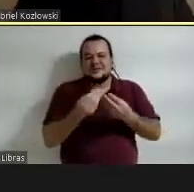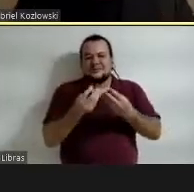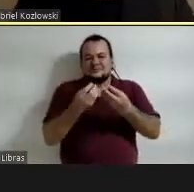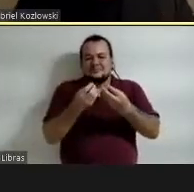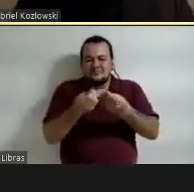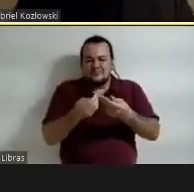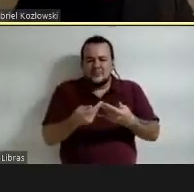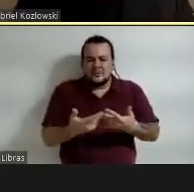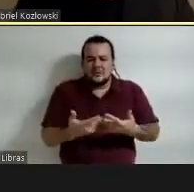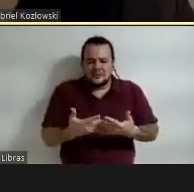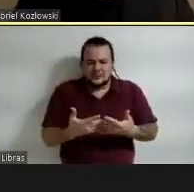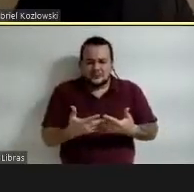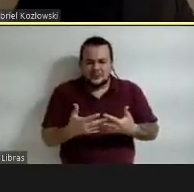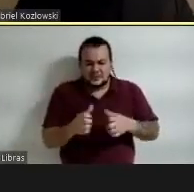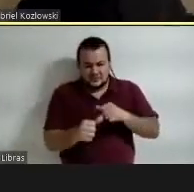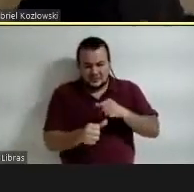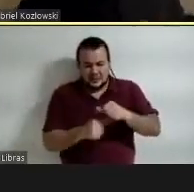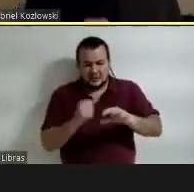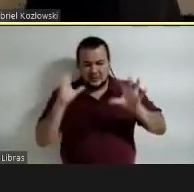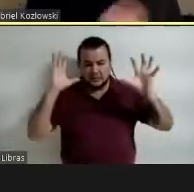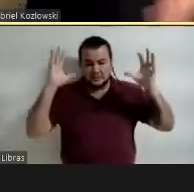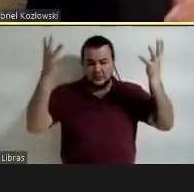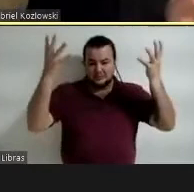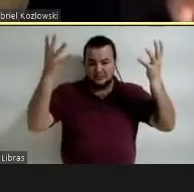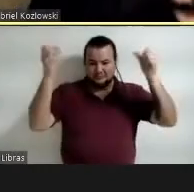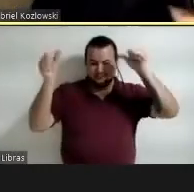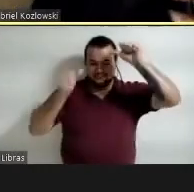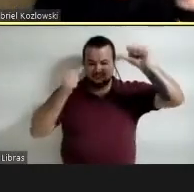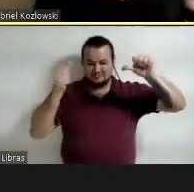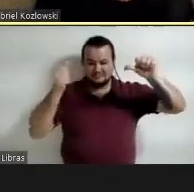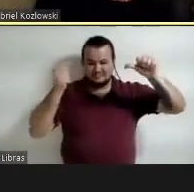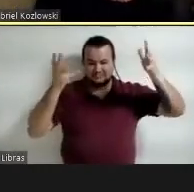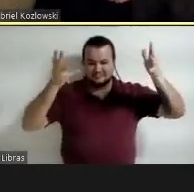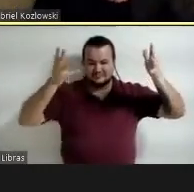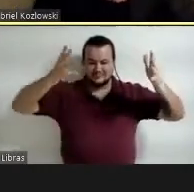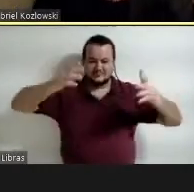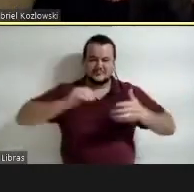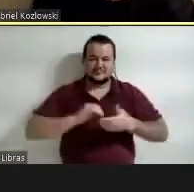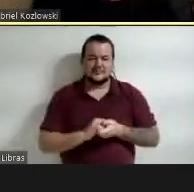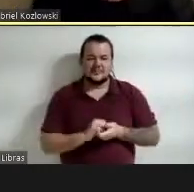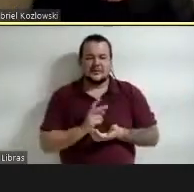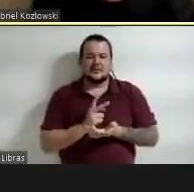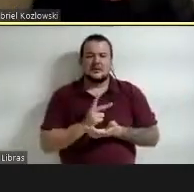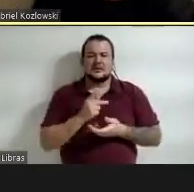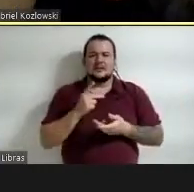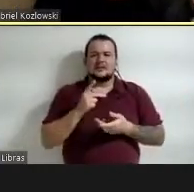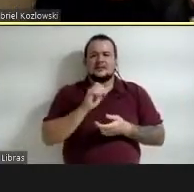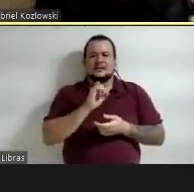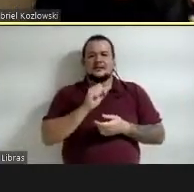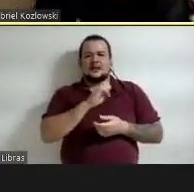da mudança climática. Quando Isabel Steinger critica a ciência moderna,